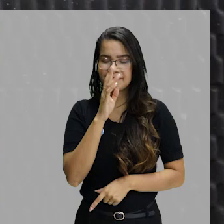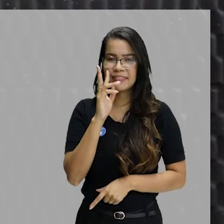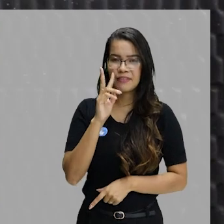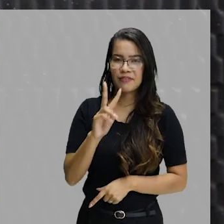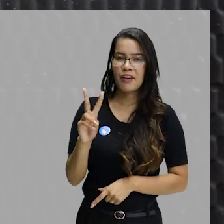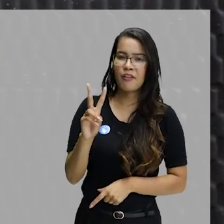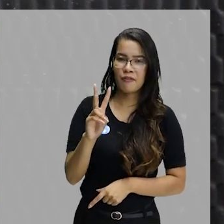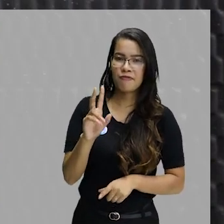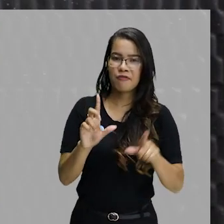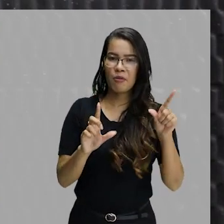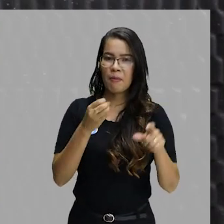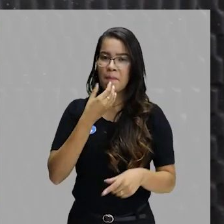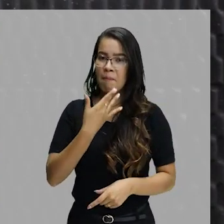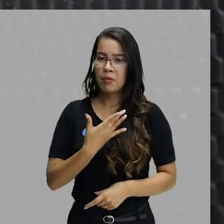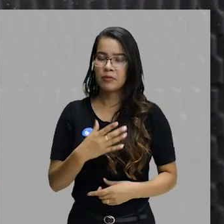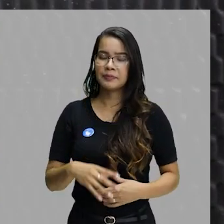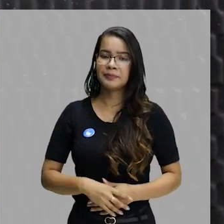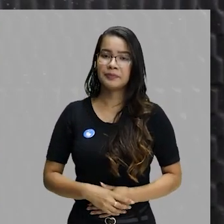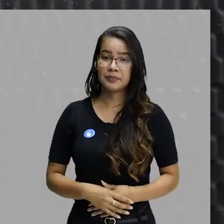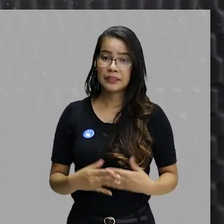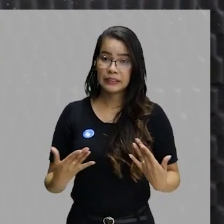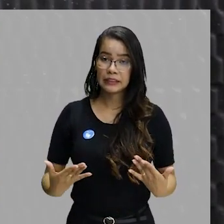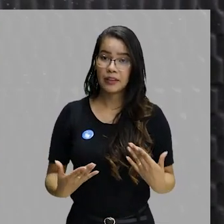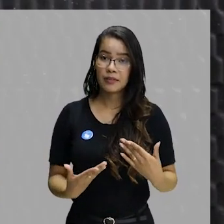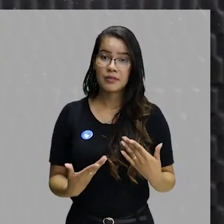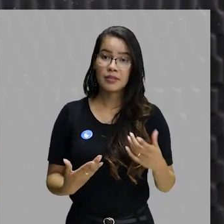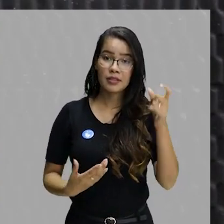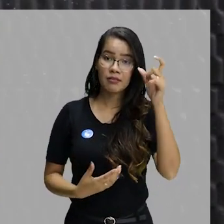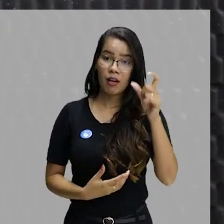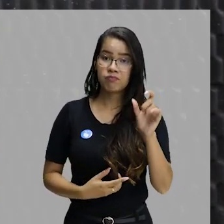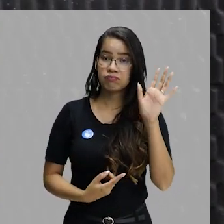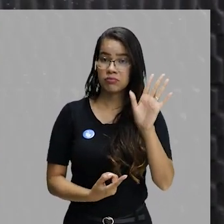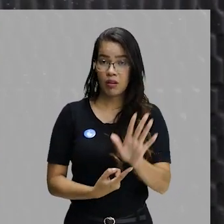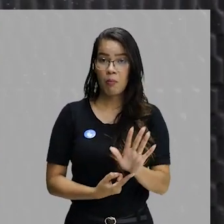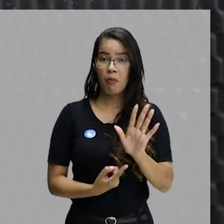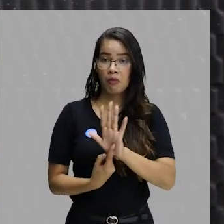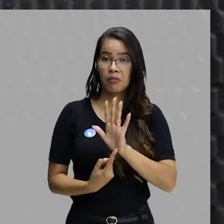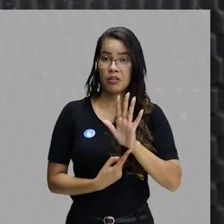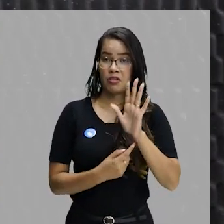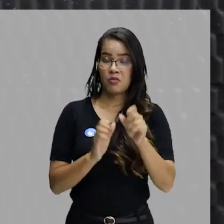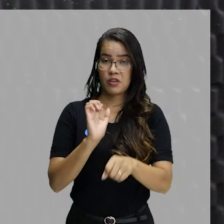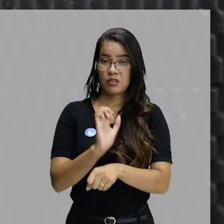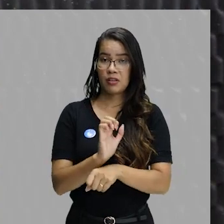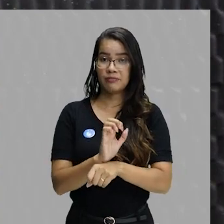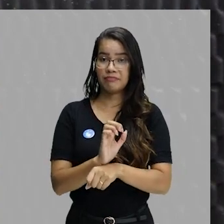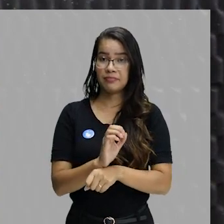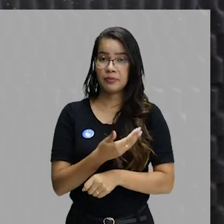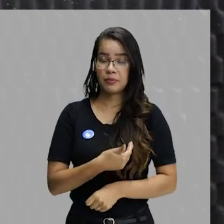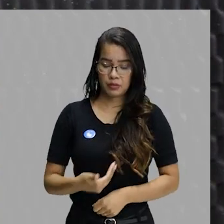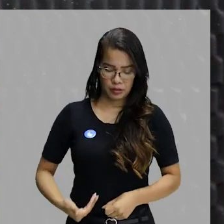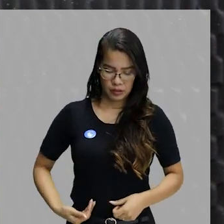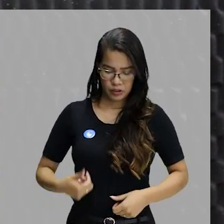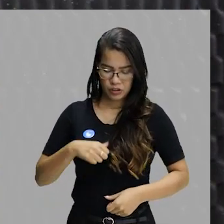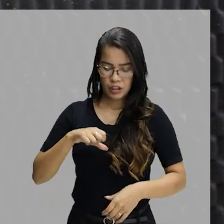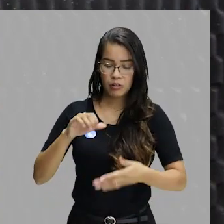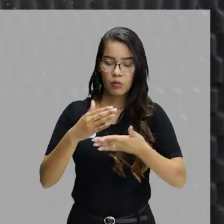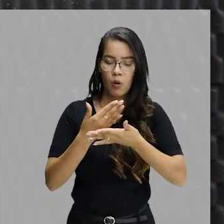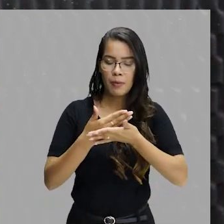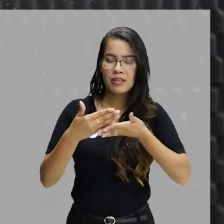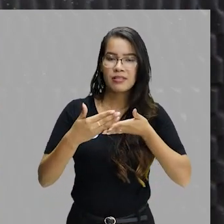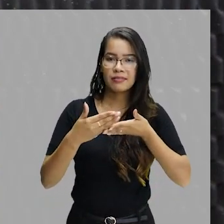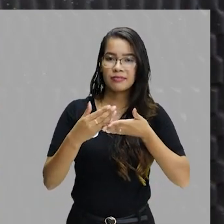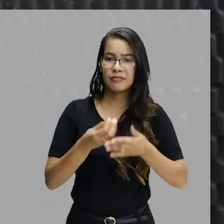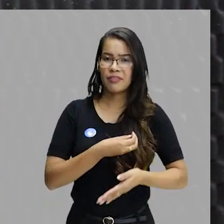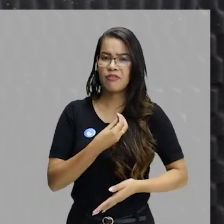sobre essa manifestação. Então, são indicativos que esse Estado republicano ele está vivendo uma instabilidade, ele está vivendo uma